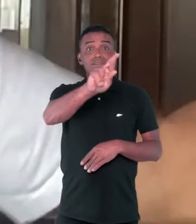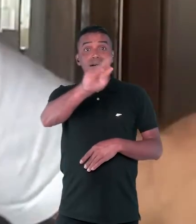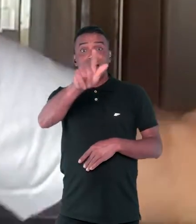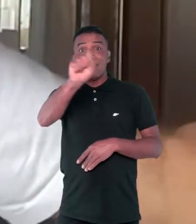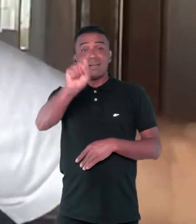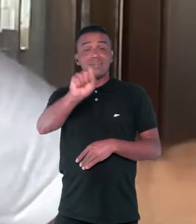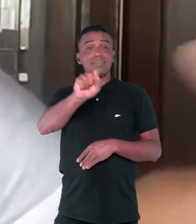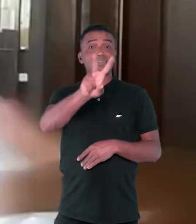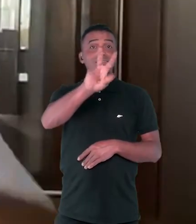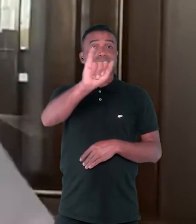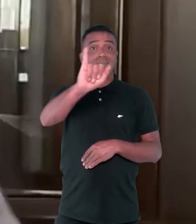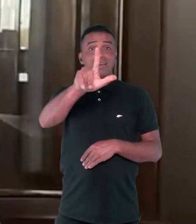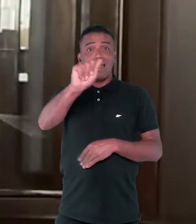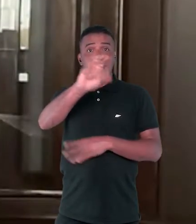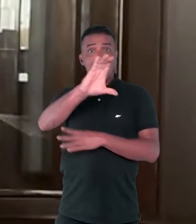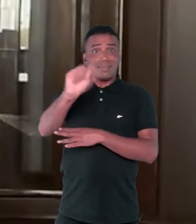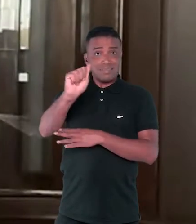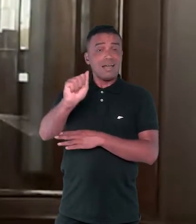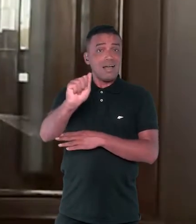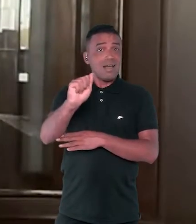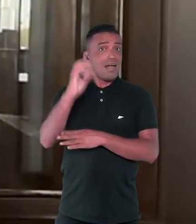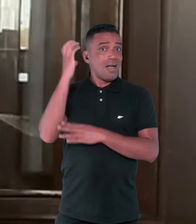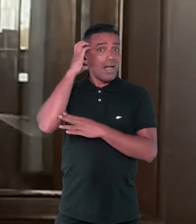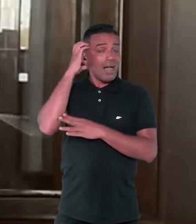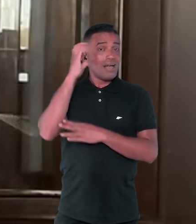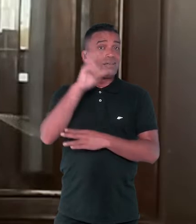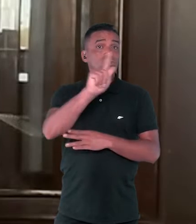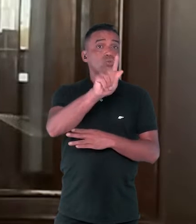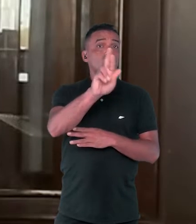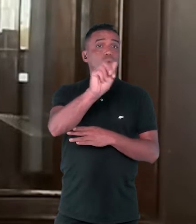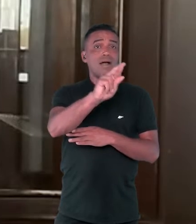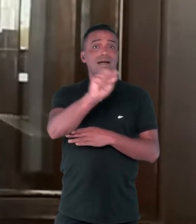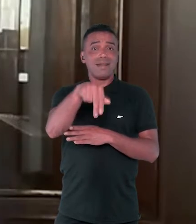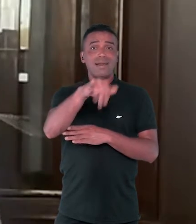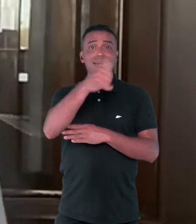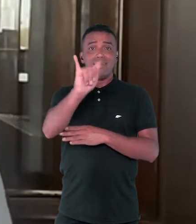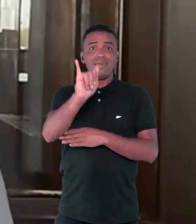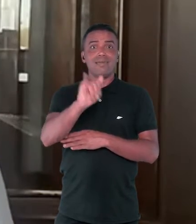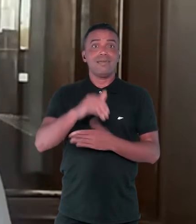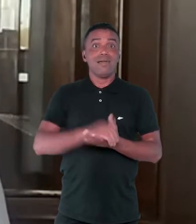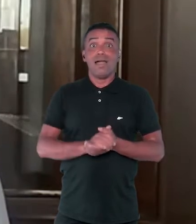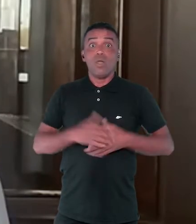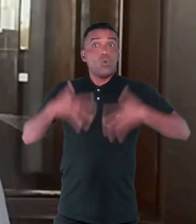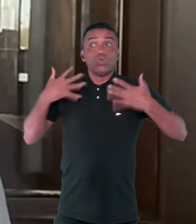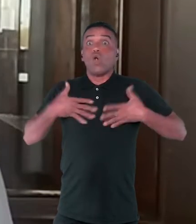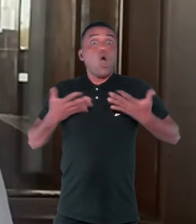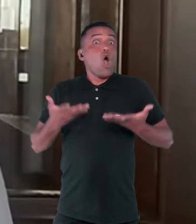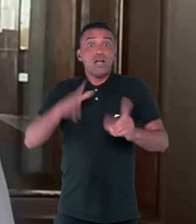Vilaça, da Rádio Guarani? Ele falou, sou. Mas minha mãe te escuta, eu sou doido, eu fiz um carnaval.